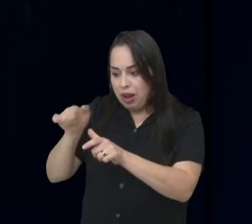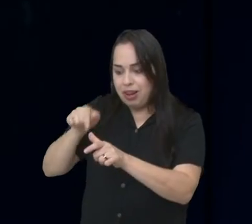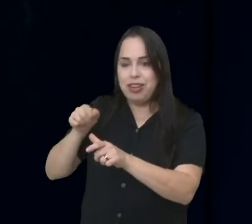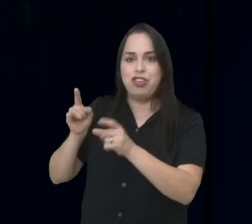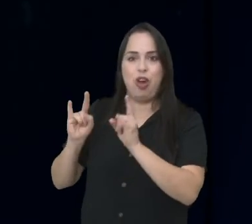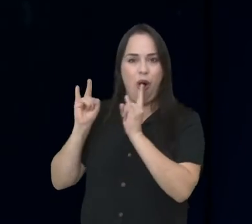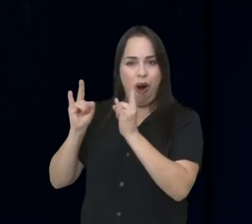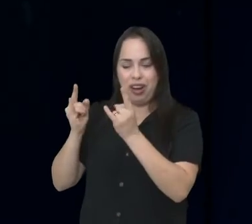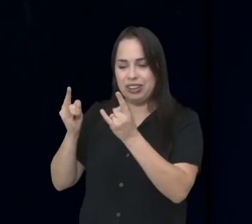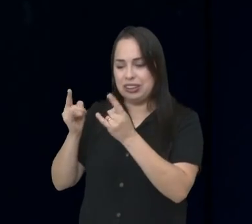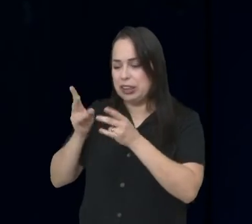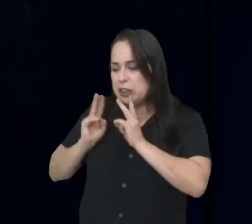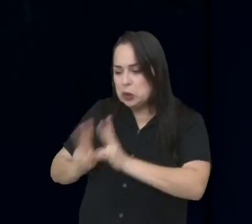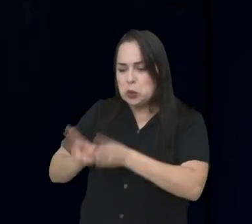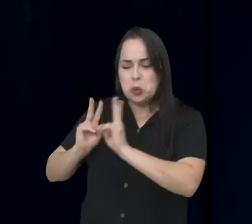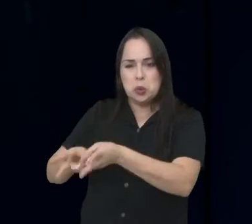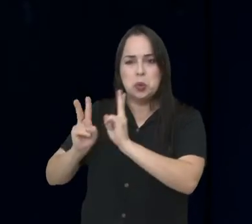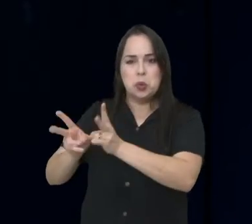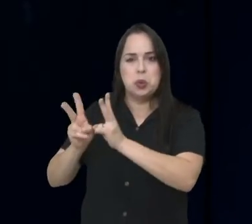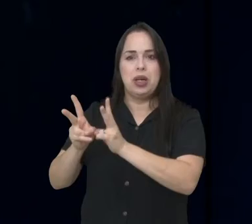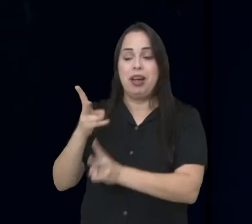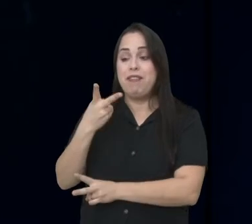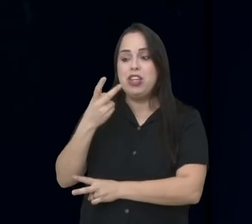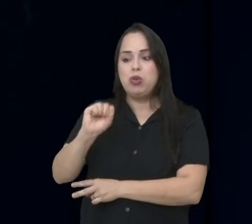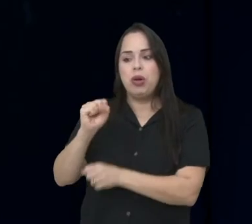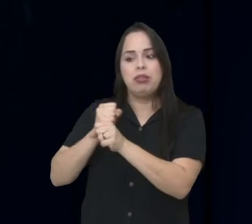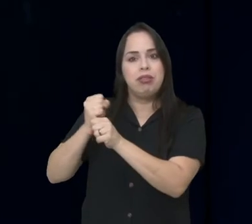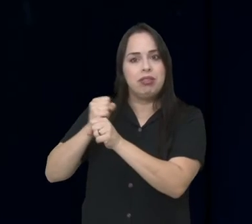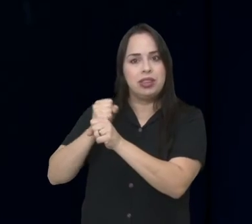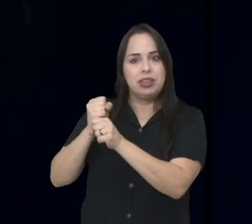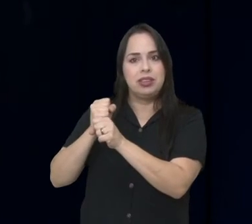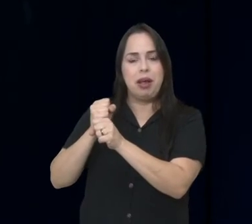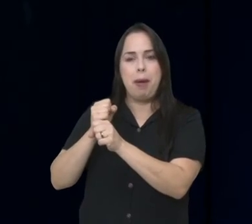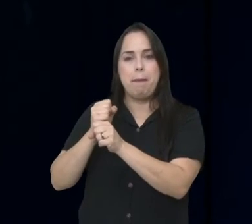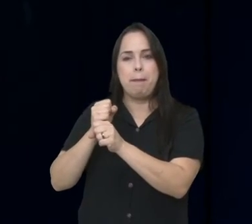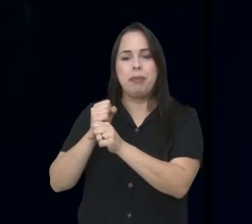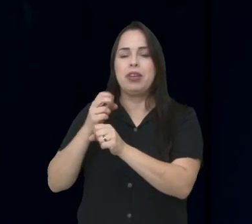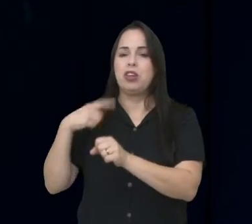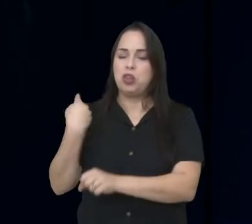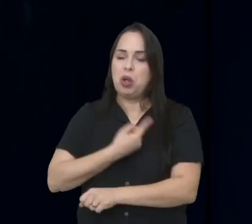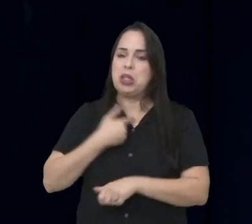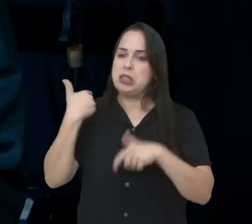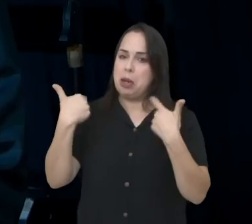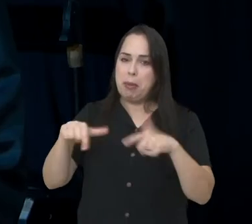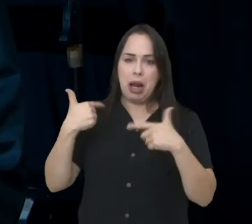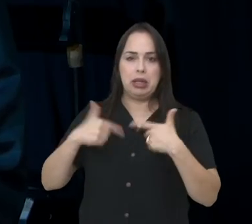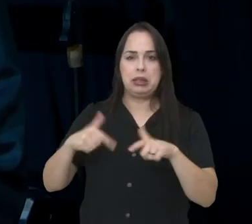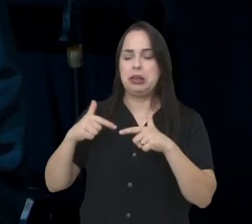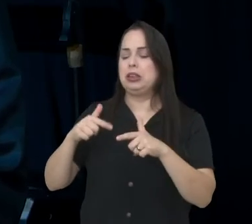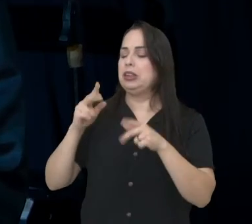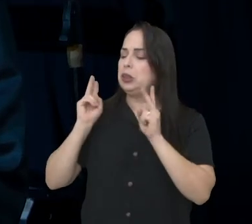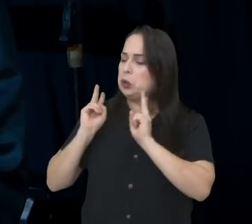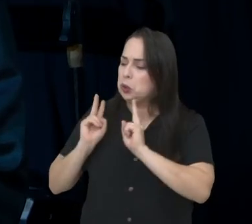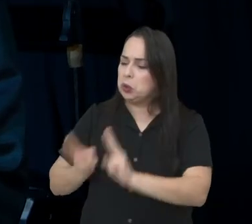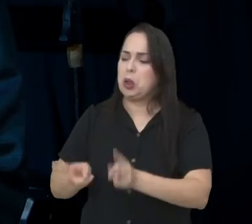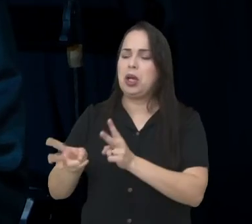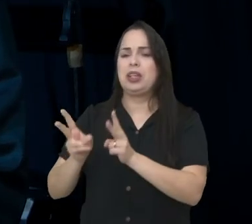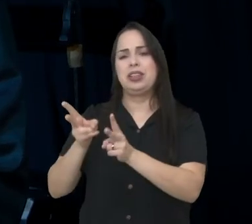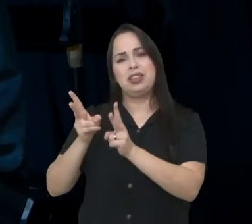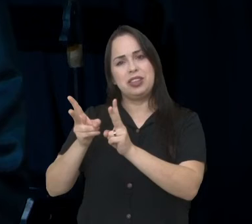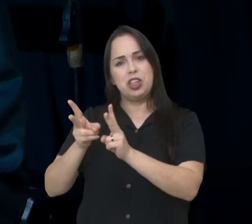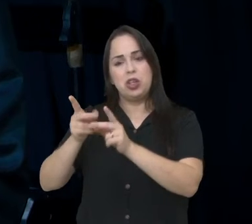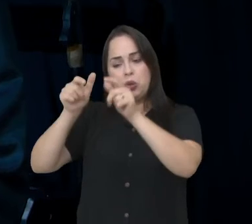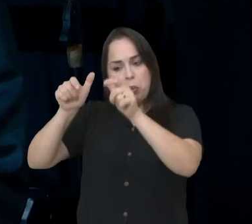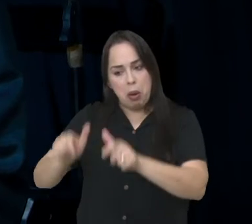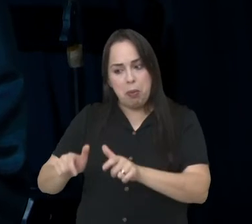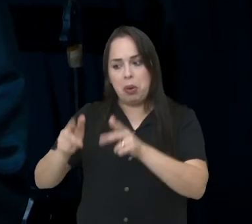anos. Então, realmente já é uma vida aí onde a gente está sempre fazendo a mesma coisa, com o mesmo CNPJ,